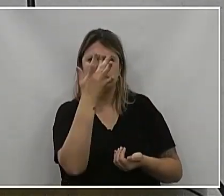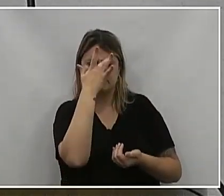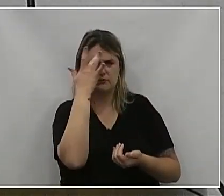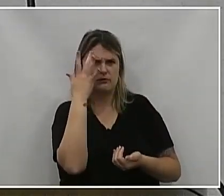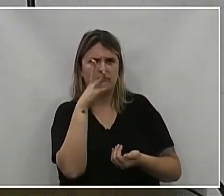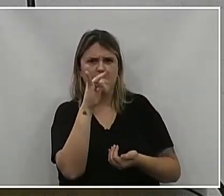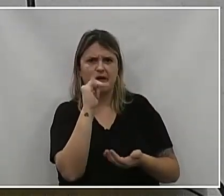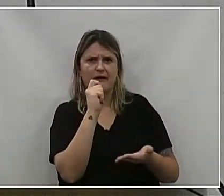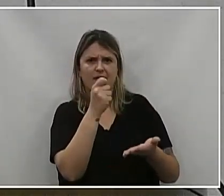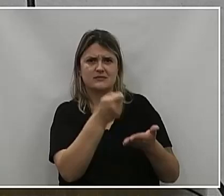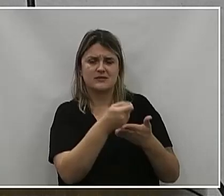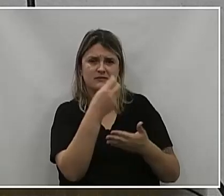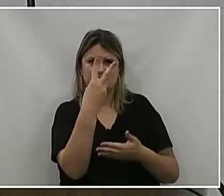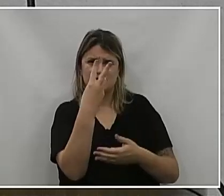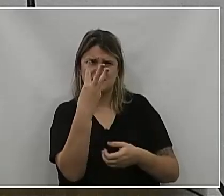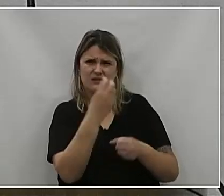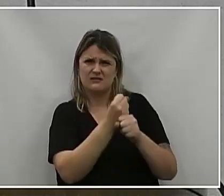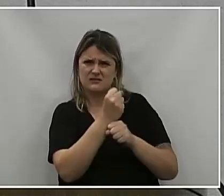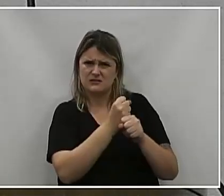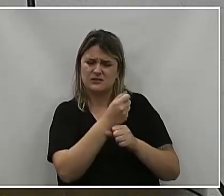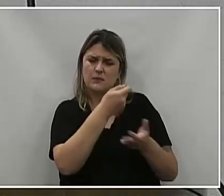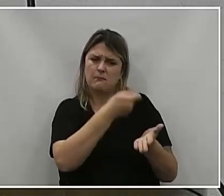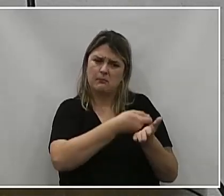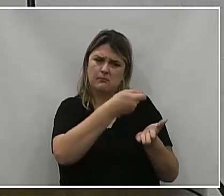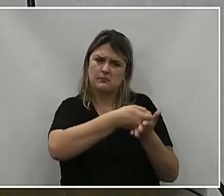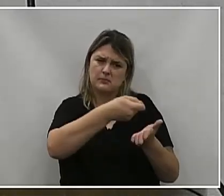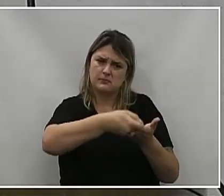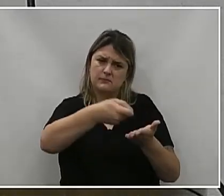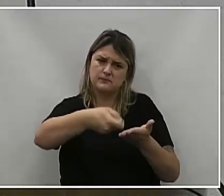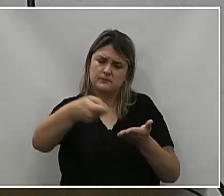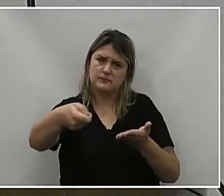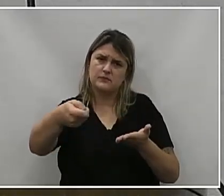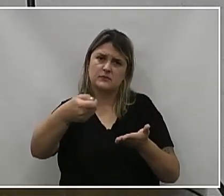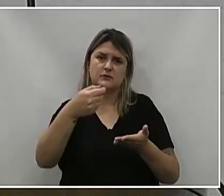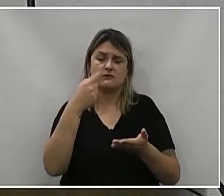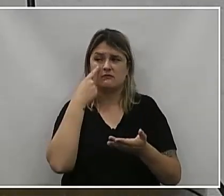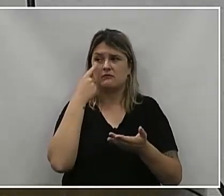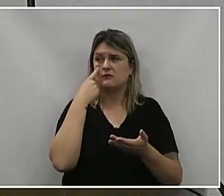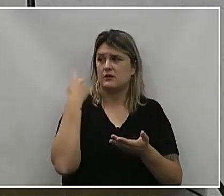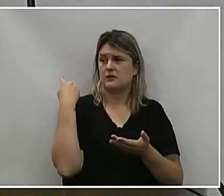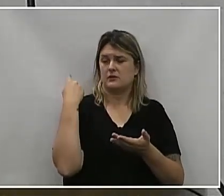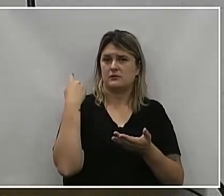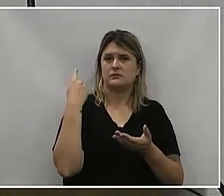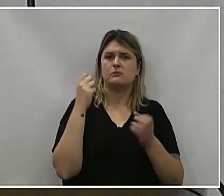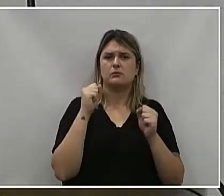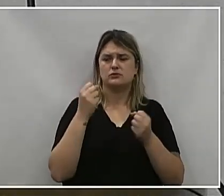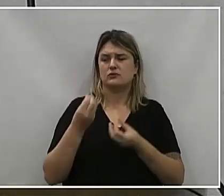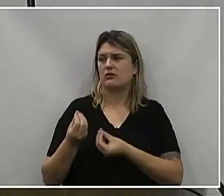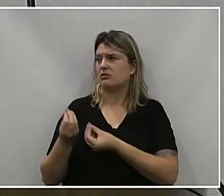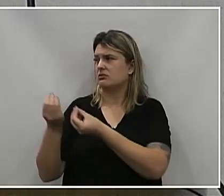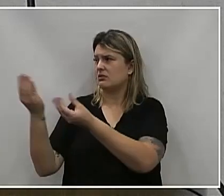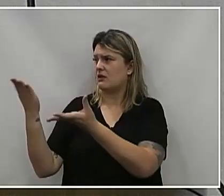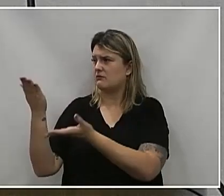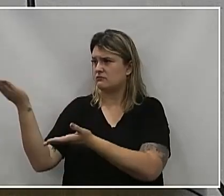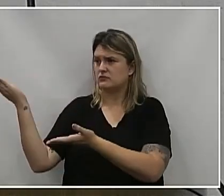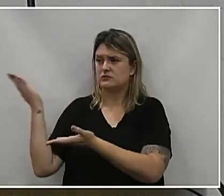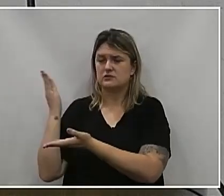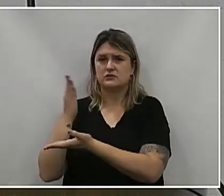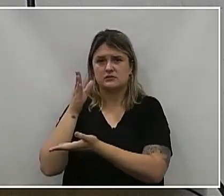longo desses 23 anos. Então, a gente fez a projeção mensal, eu posso deixar isso disponível depois